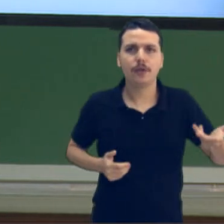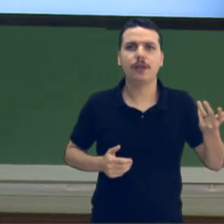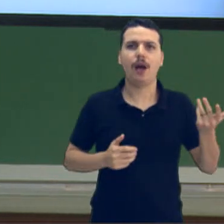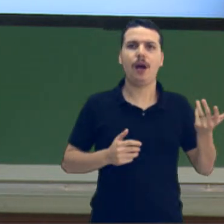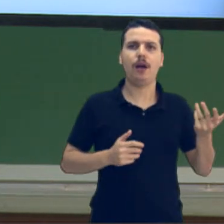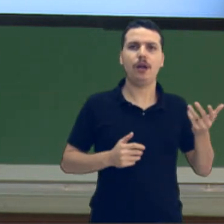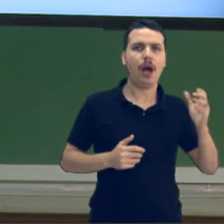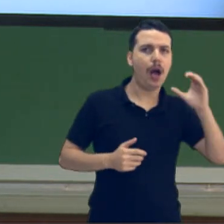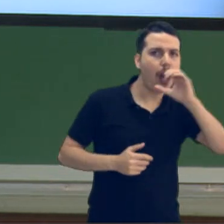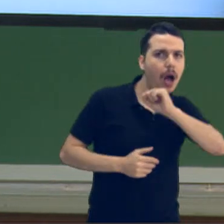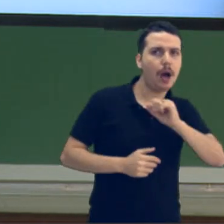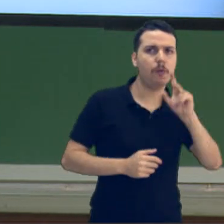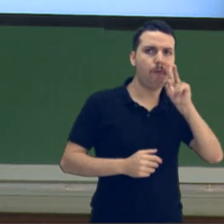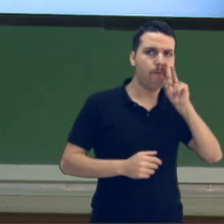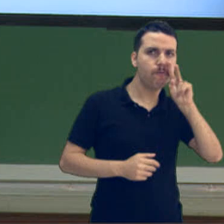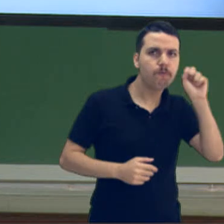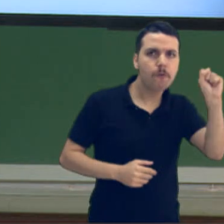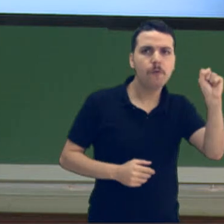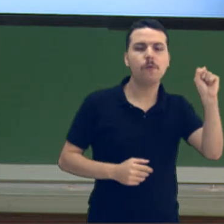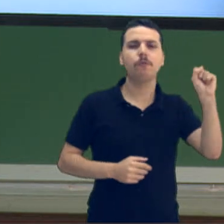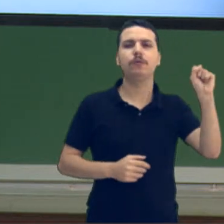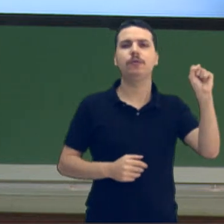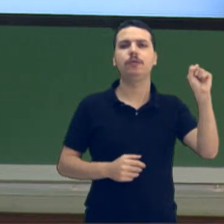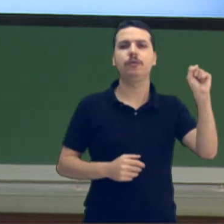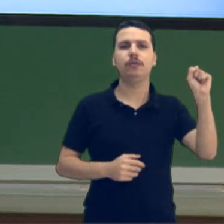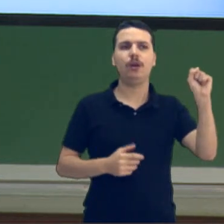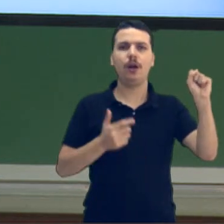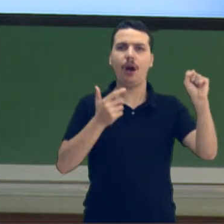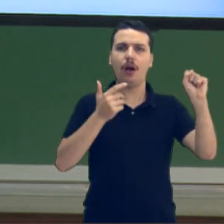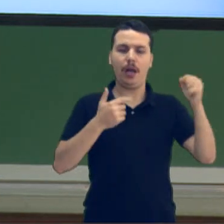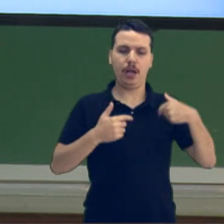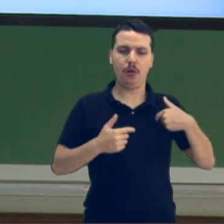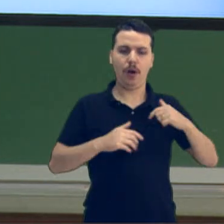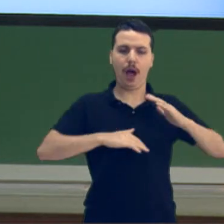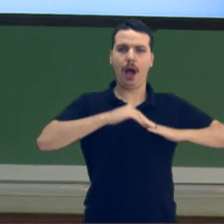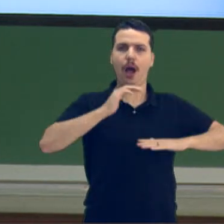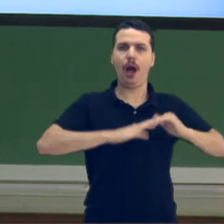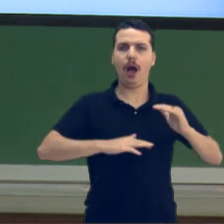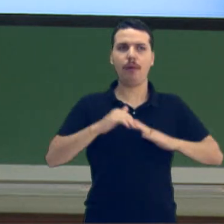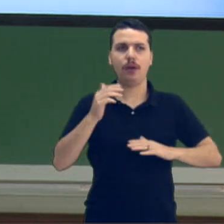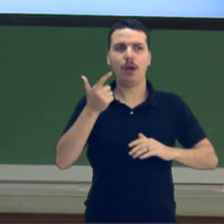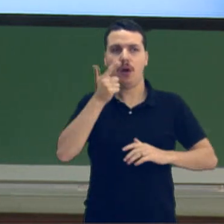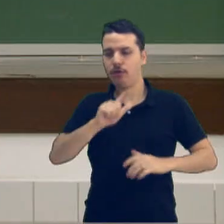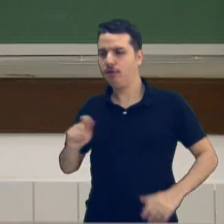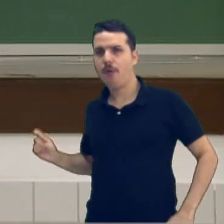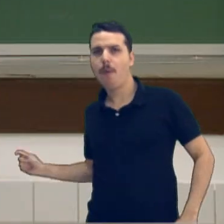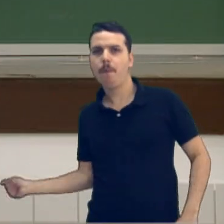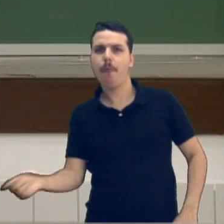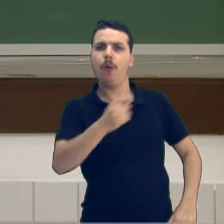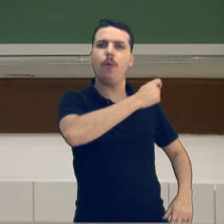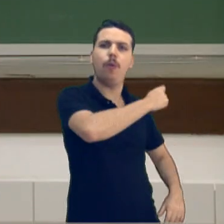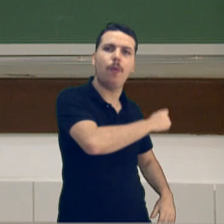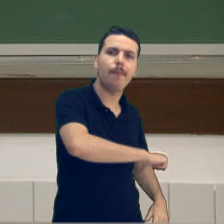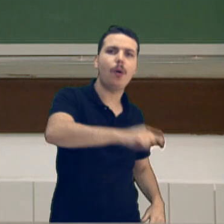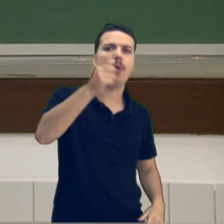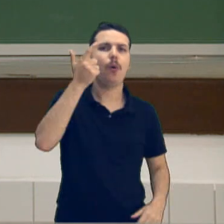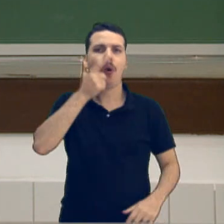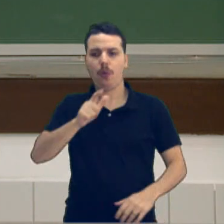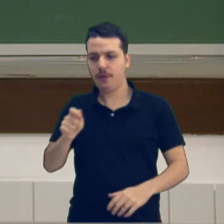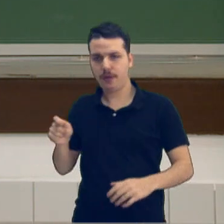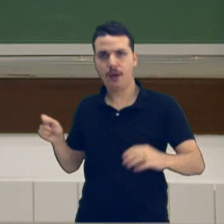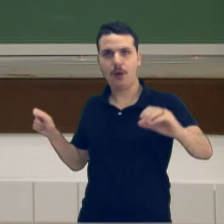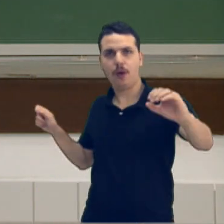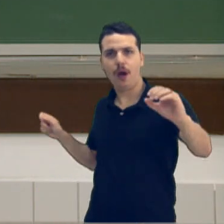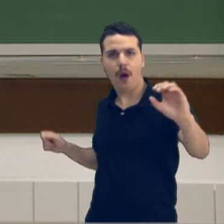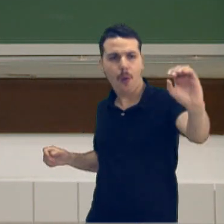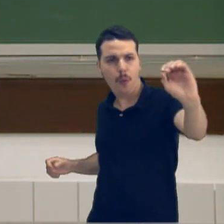né? Força, destreza, né? Capacidade de óculo manual, né? A questão de acertar a bola onde